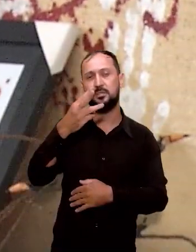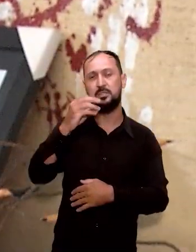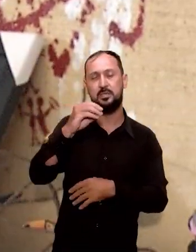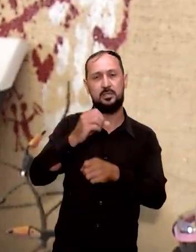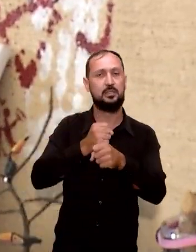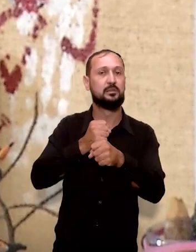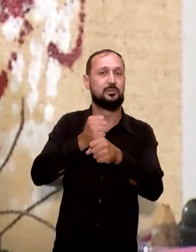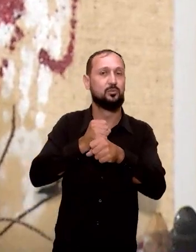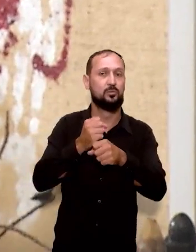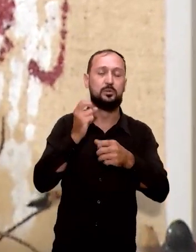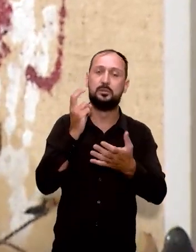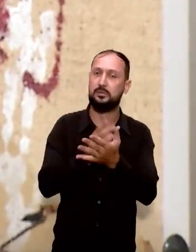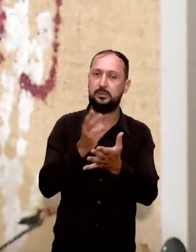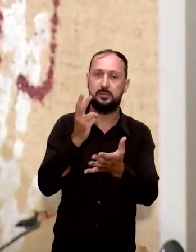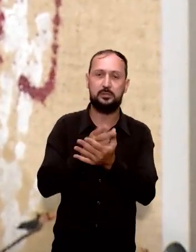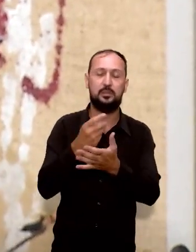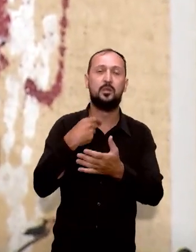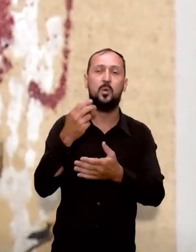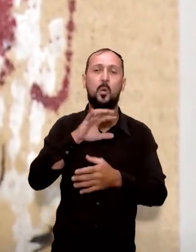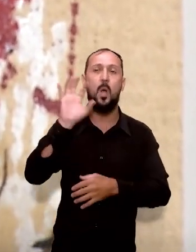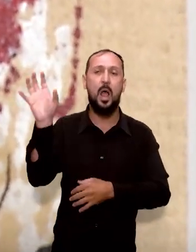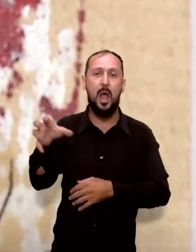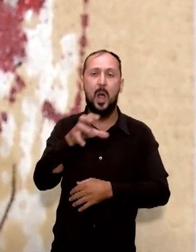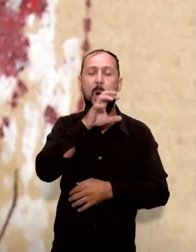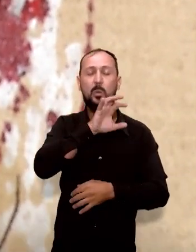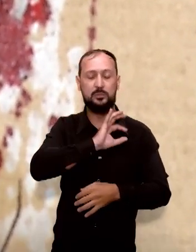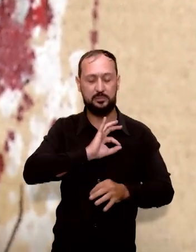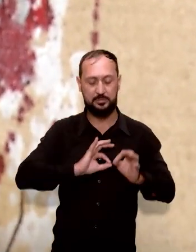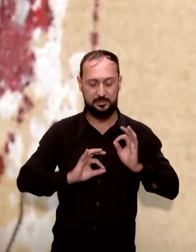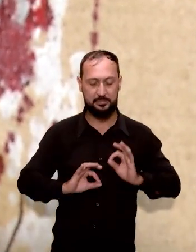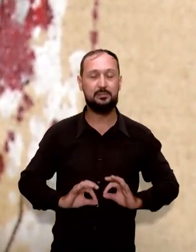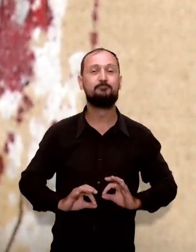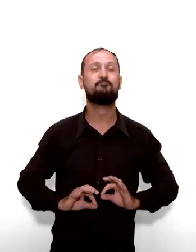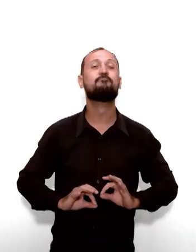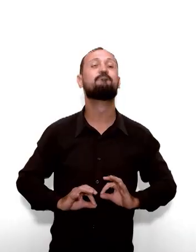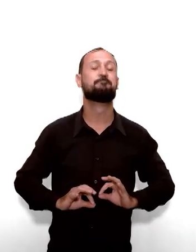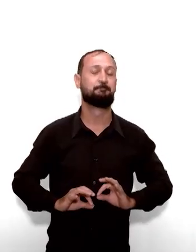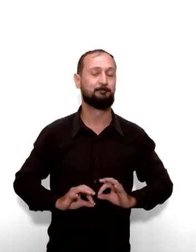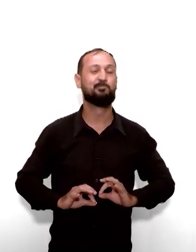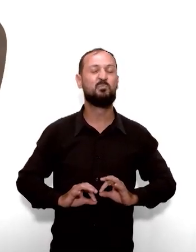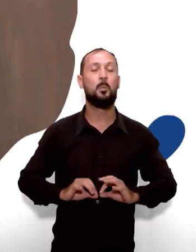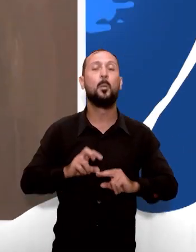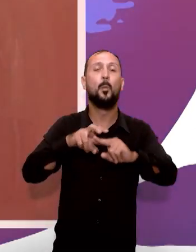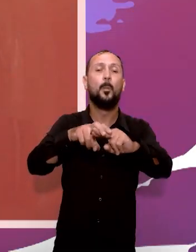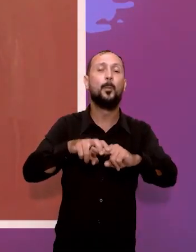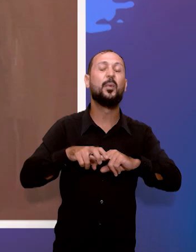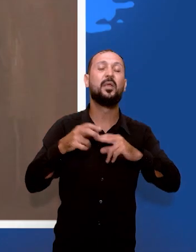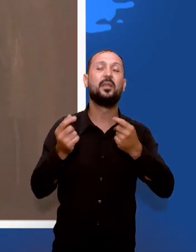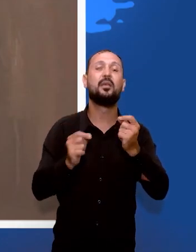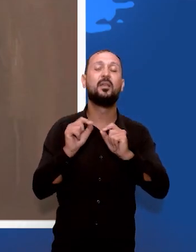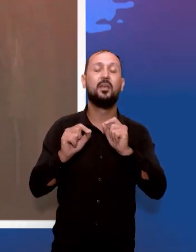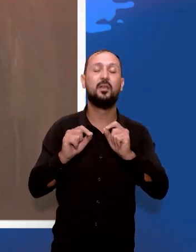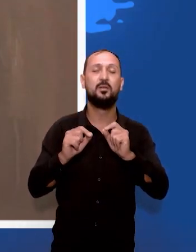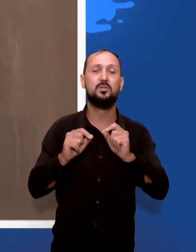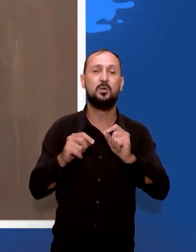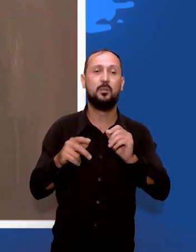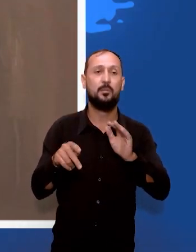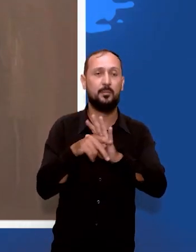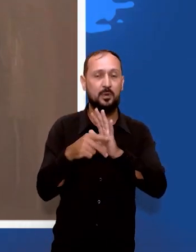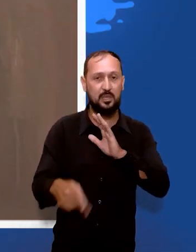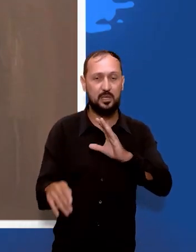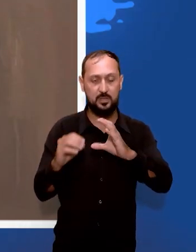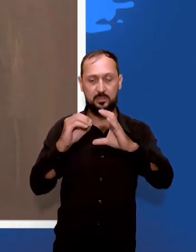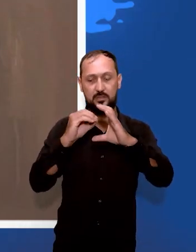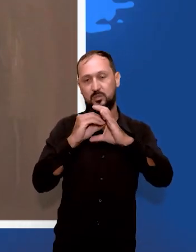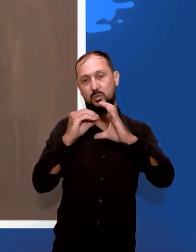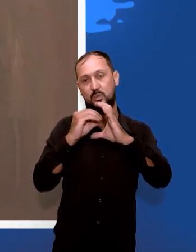ou menos uns 30 anos, assim como a onça pintada. Eu acredito que por eu ser uma